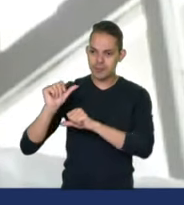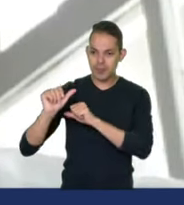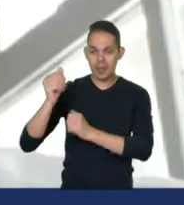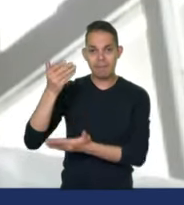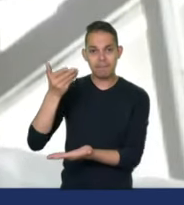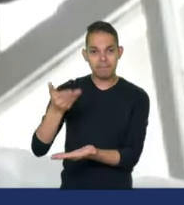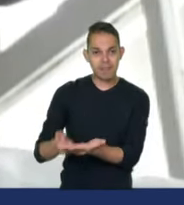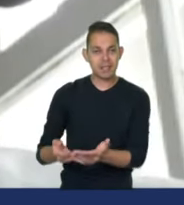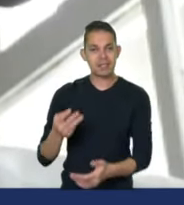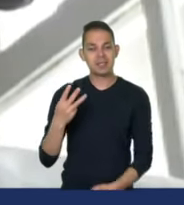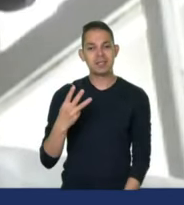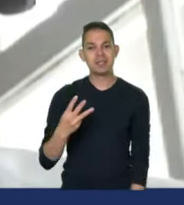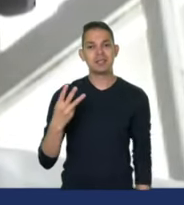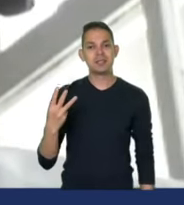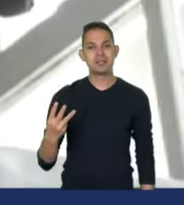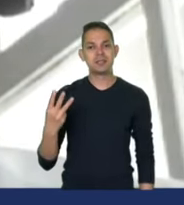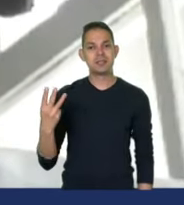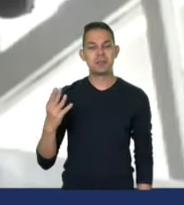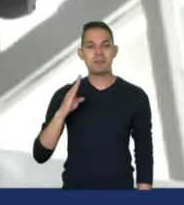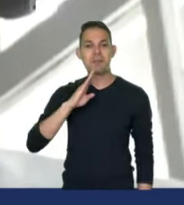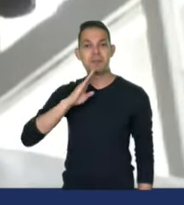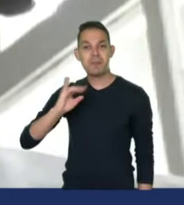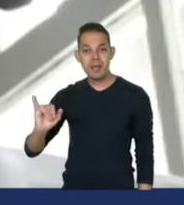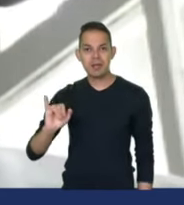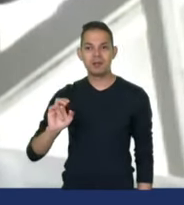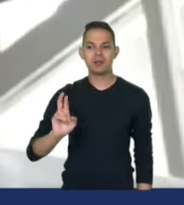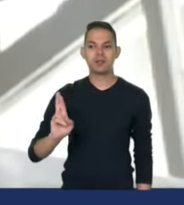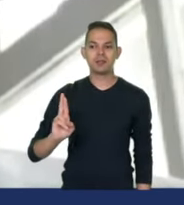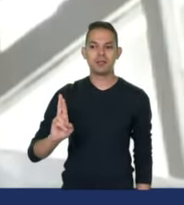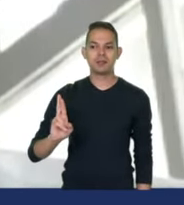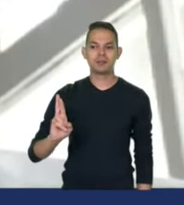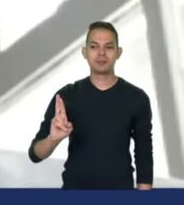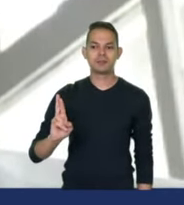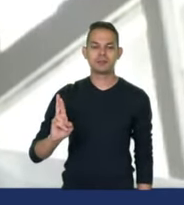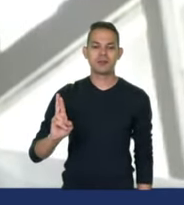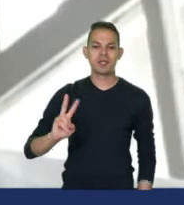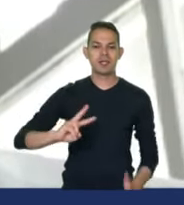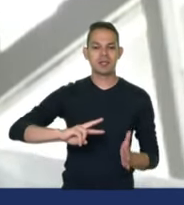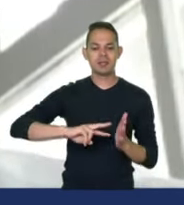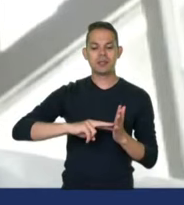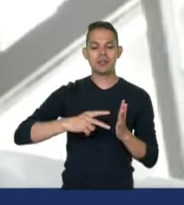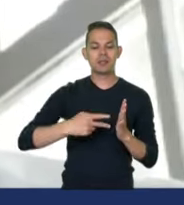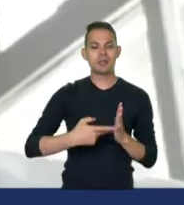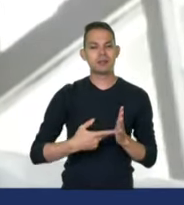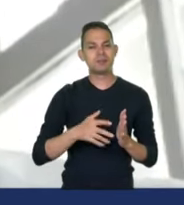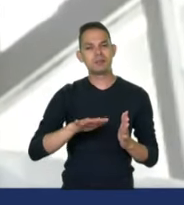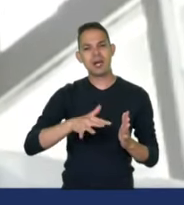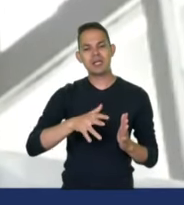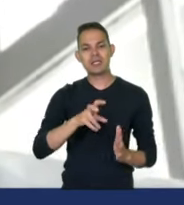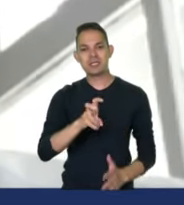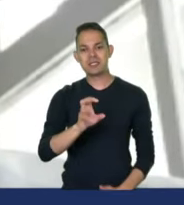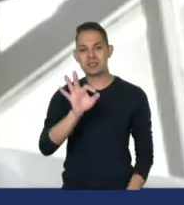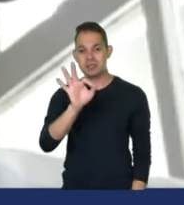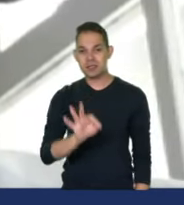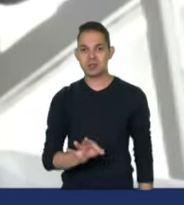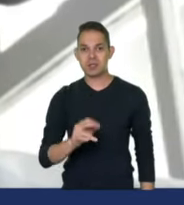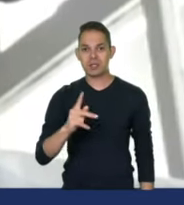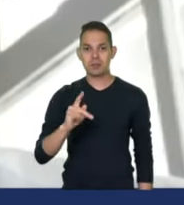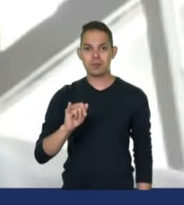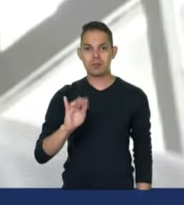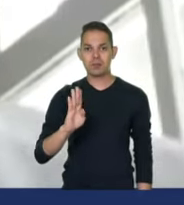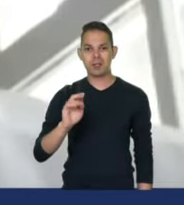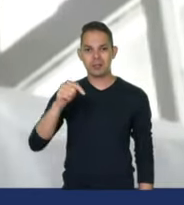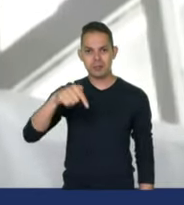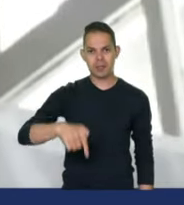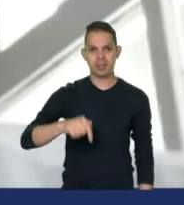de 333 bilhões de reais, o equivalente a cerca de 5% do PIB nacional. Segundo